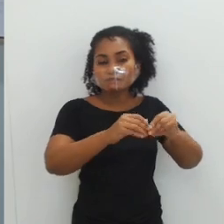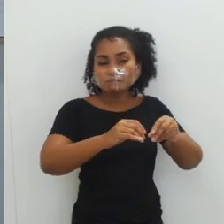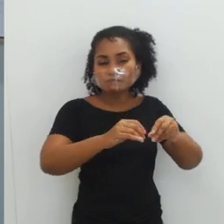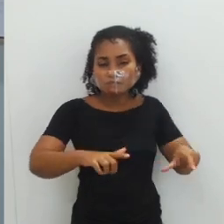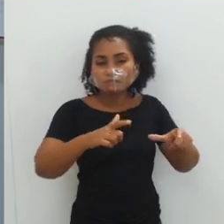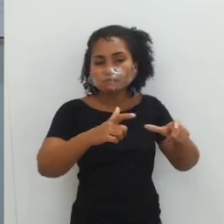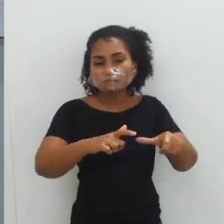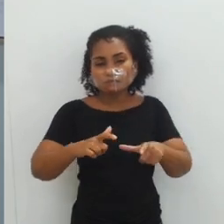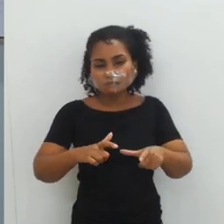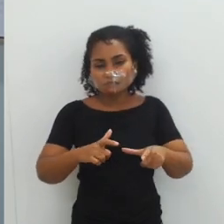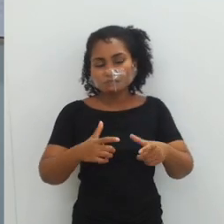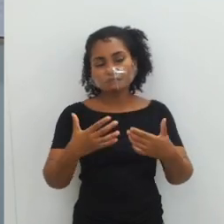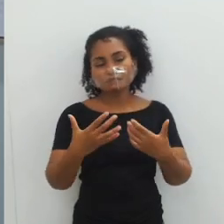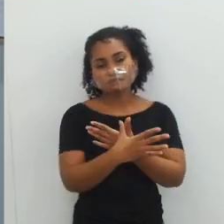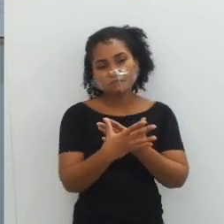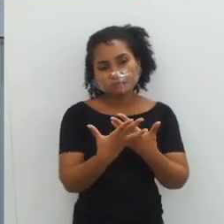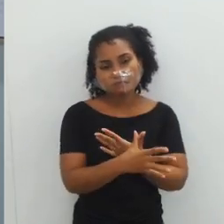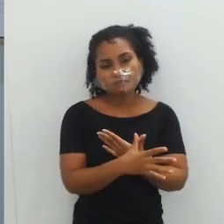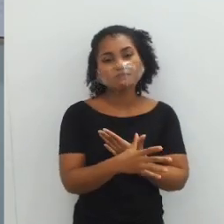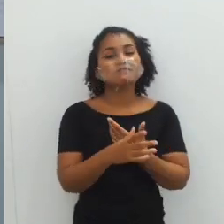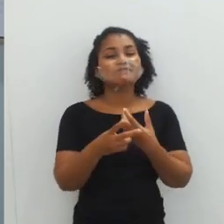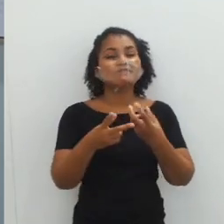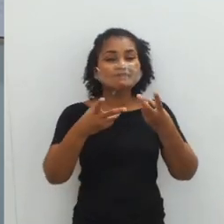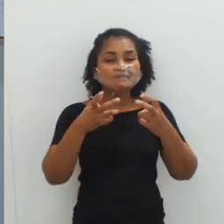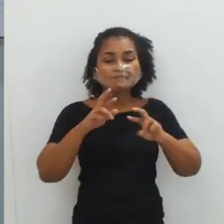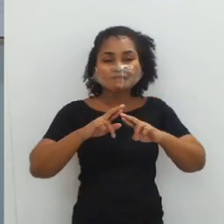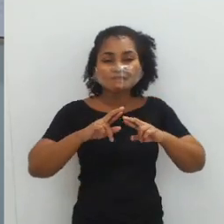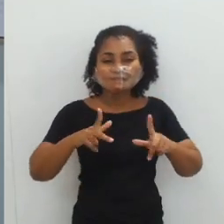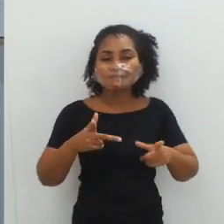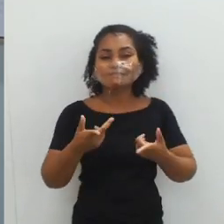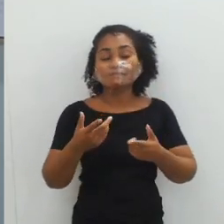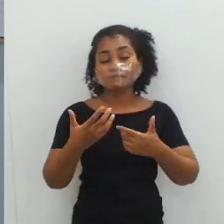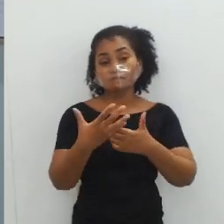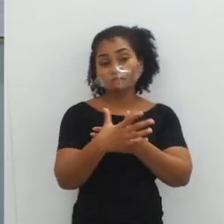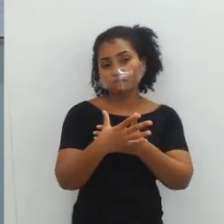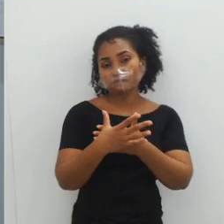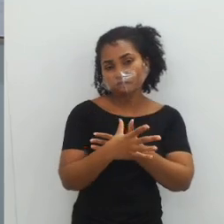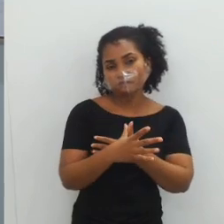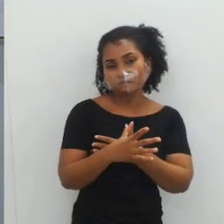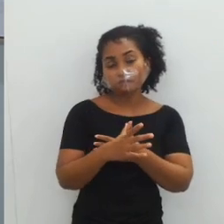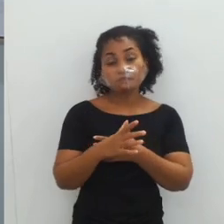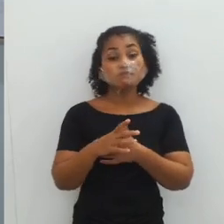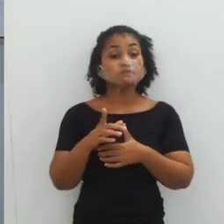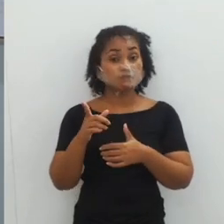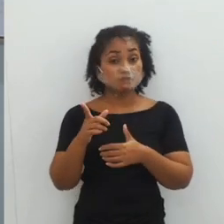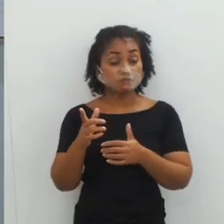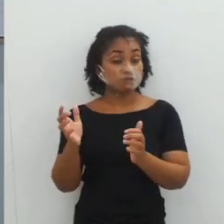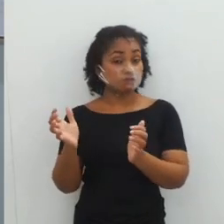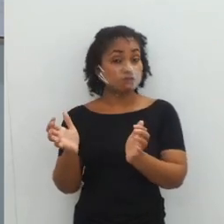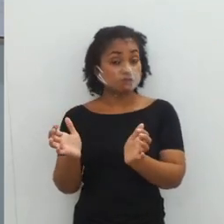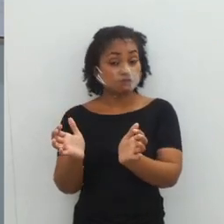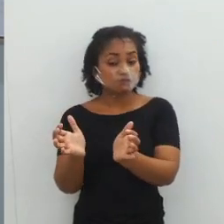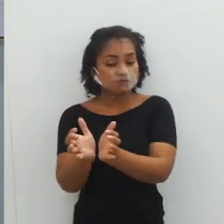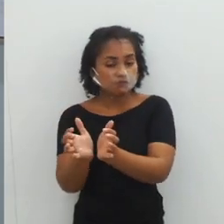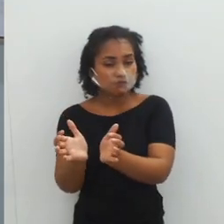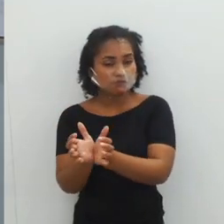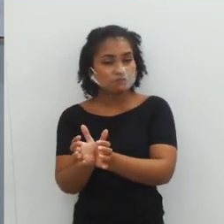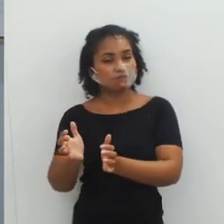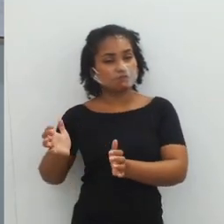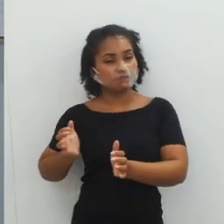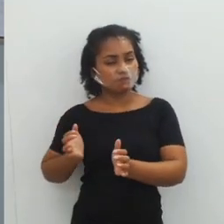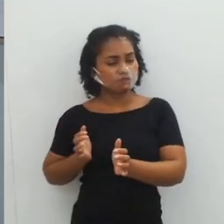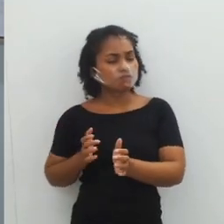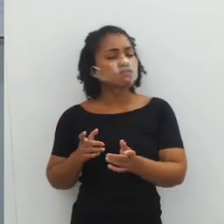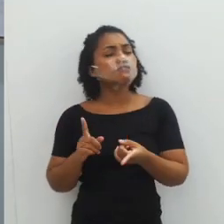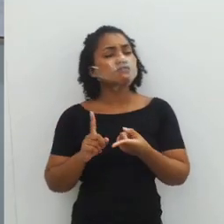percebe nas nossas cidades essas diferenças. A cidade tem a zona rica da cidade